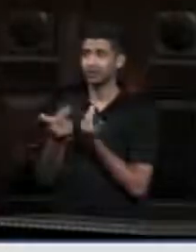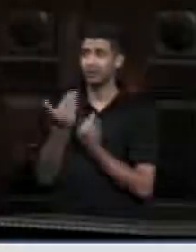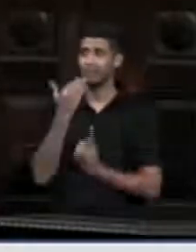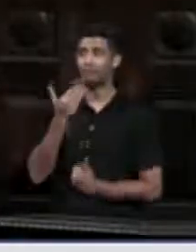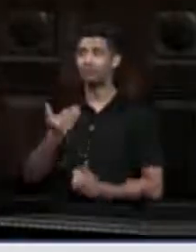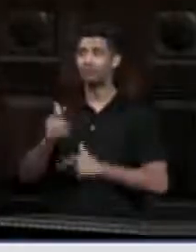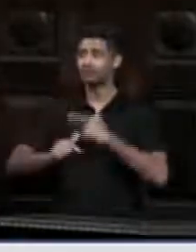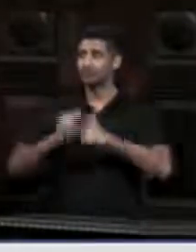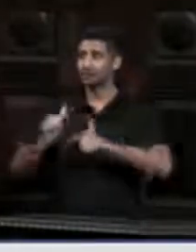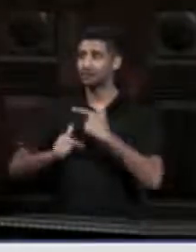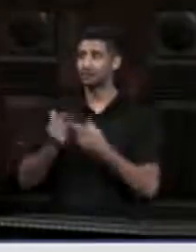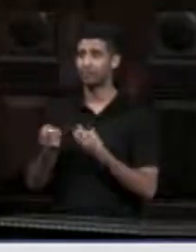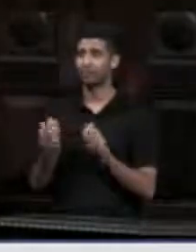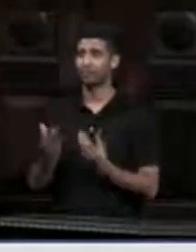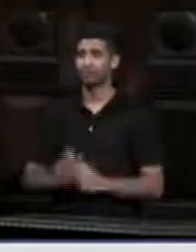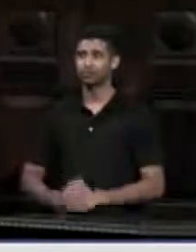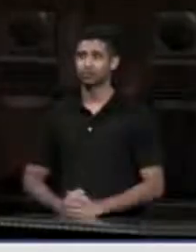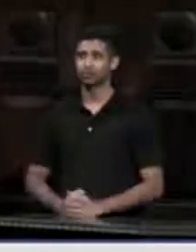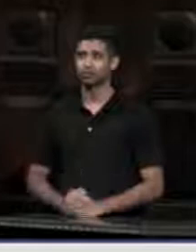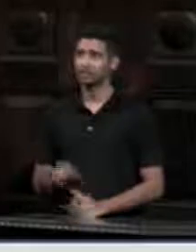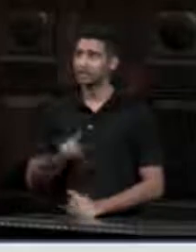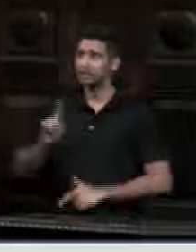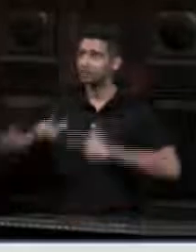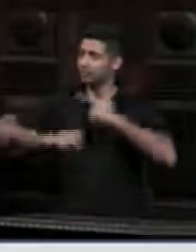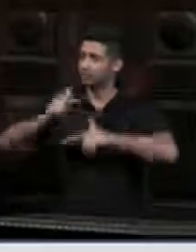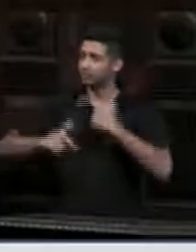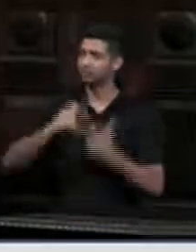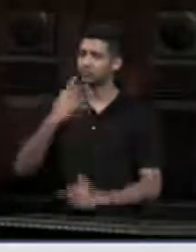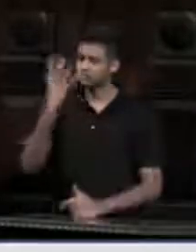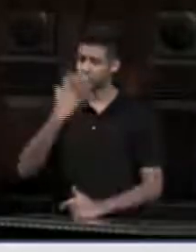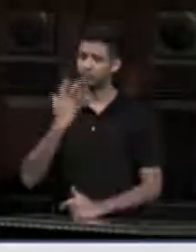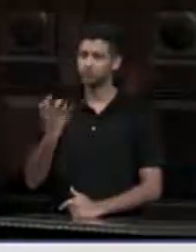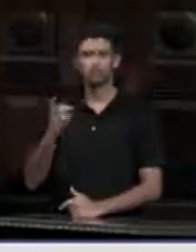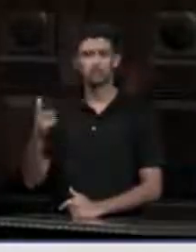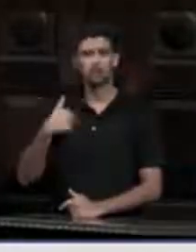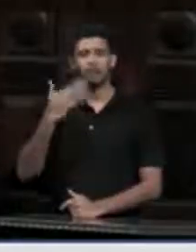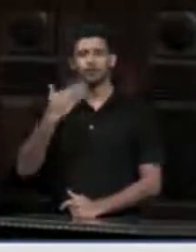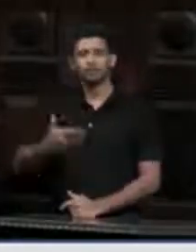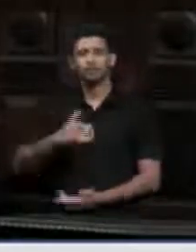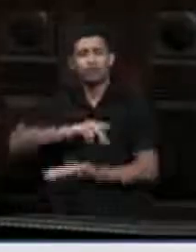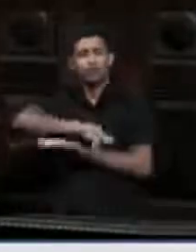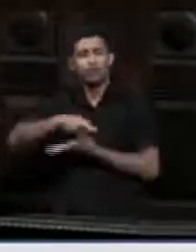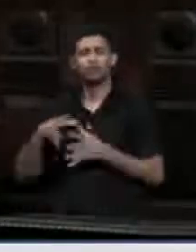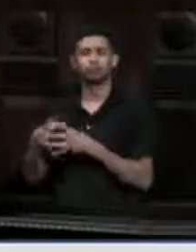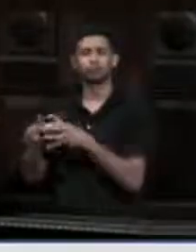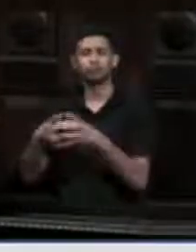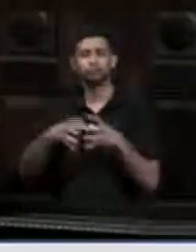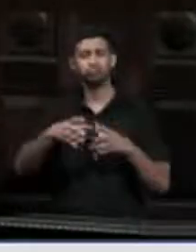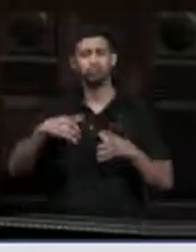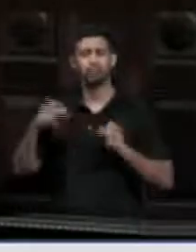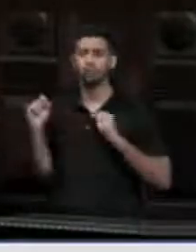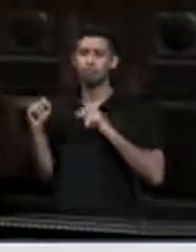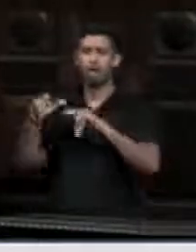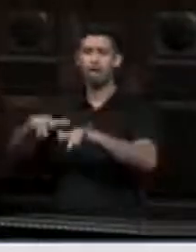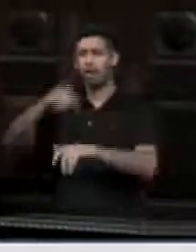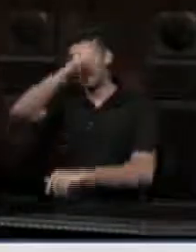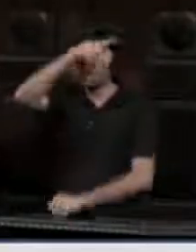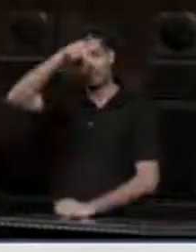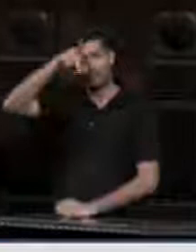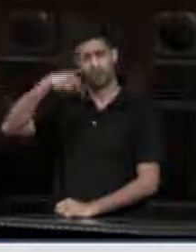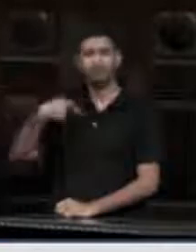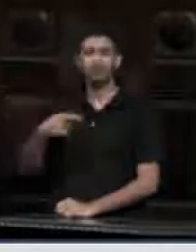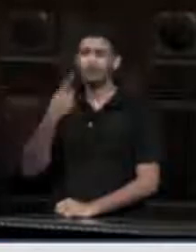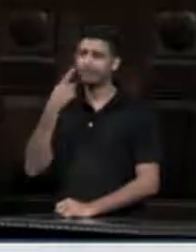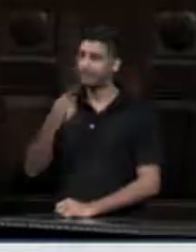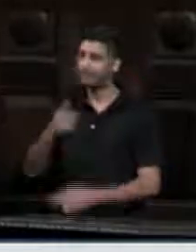de um conjunto de parlamentares que trabalhou com seriedade, que realizou um conjunto grande de audiências públicas, que ouviu uma série de